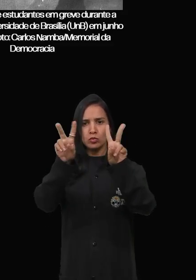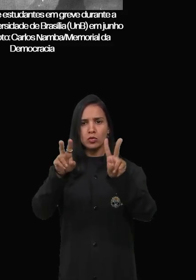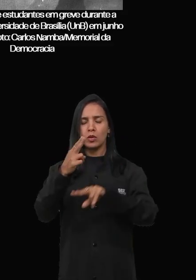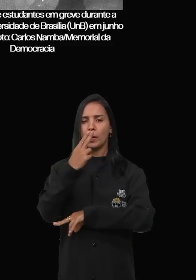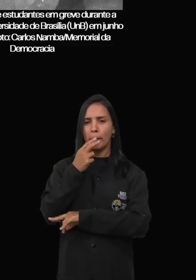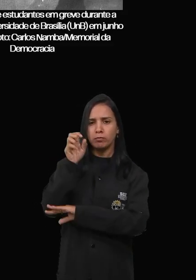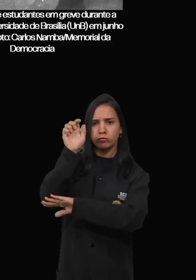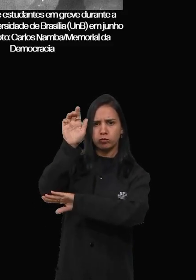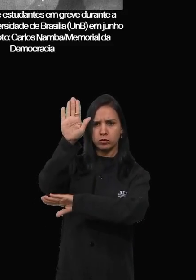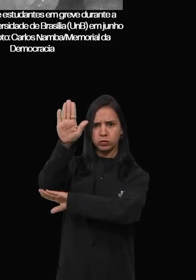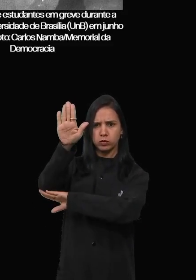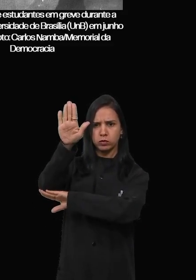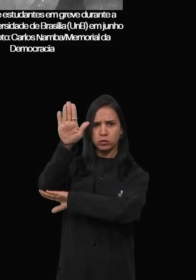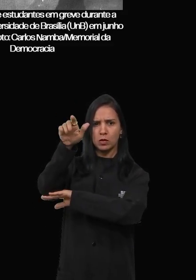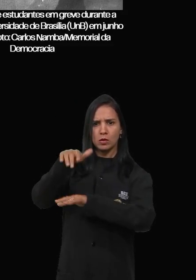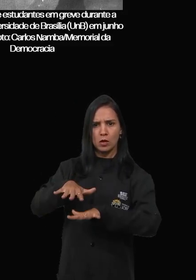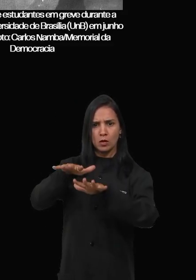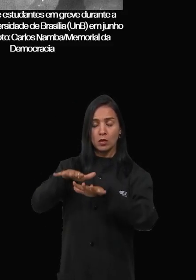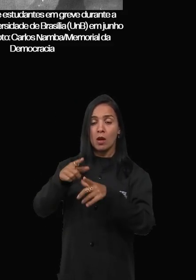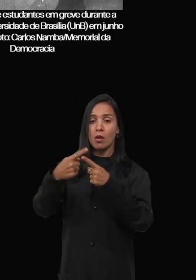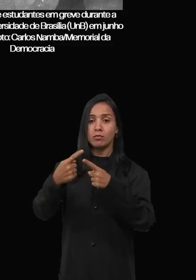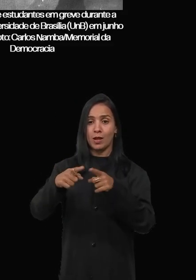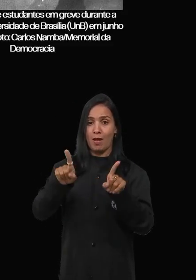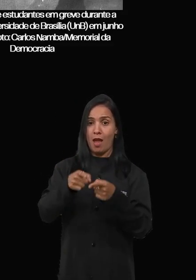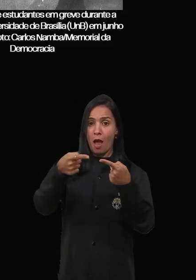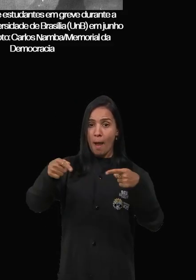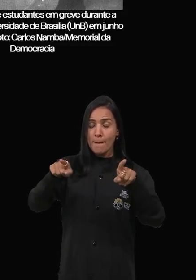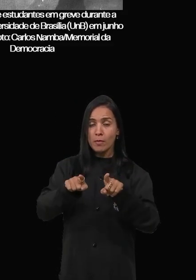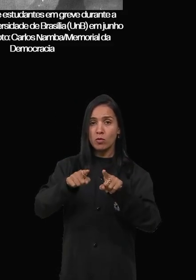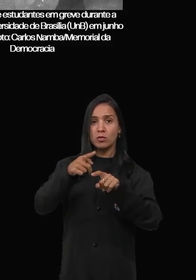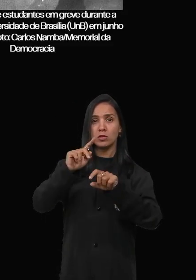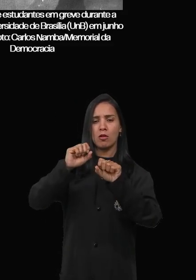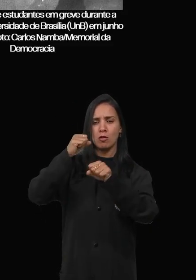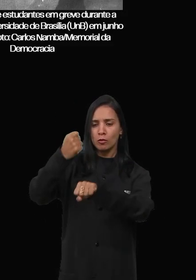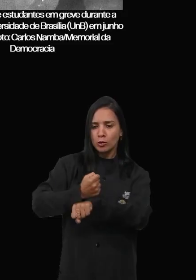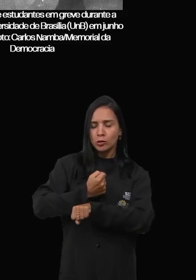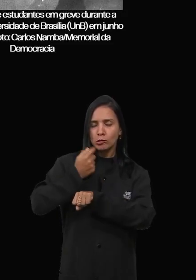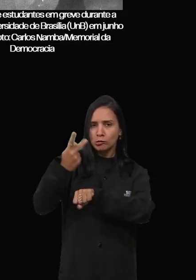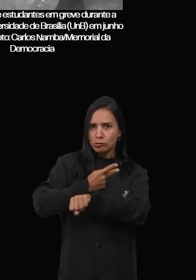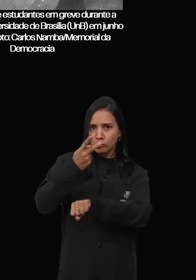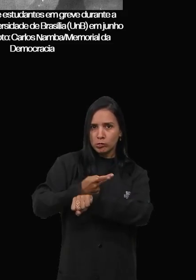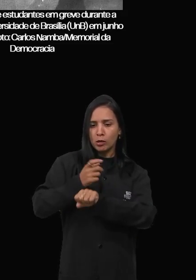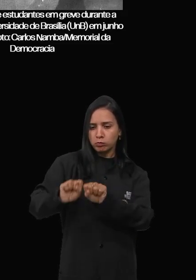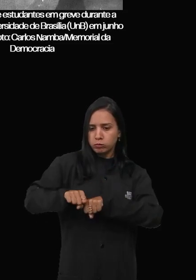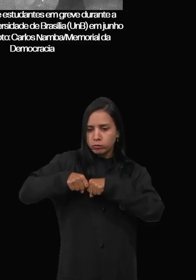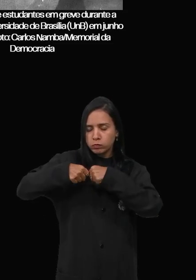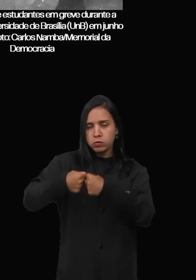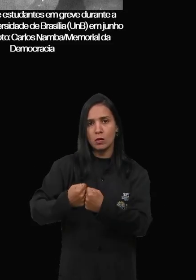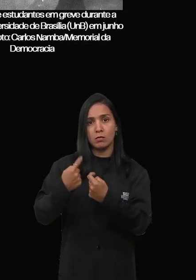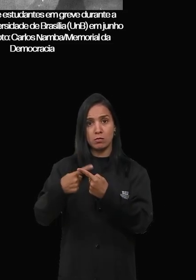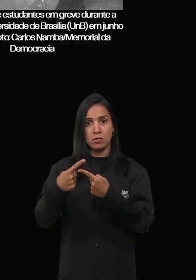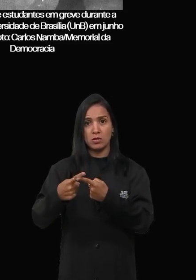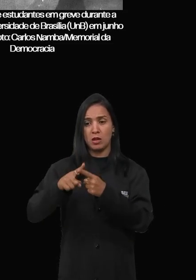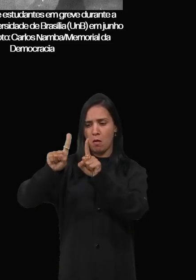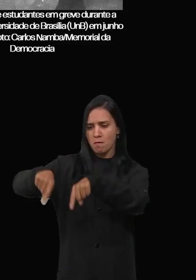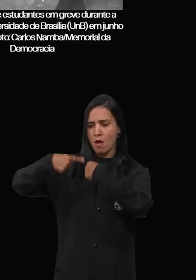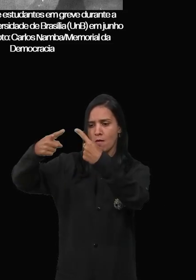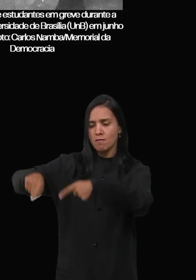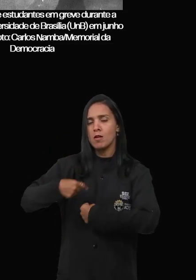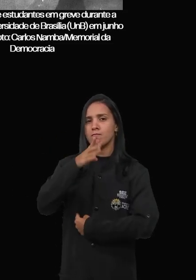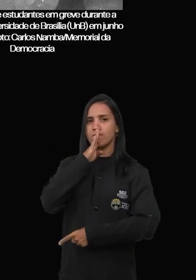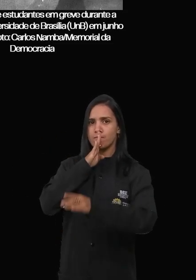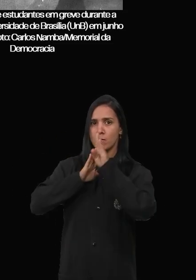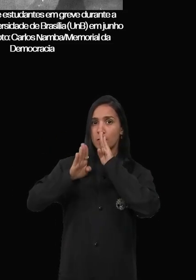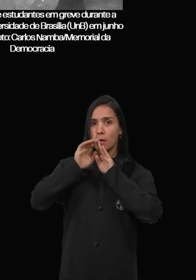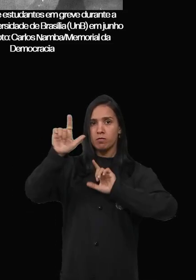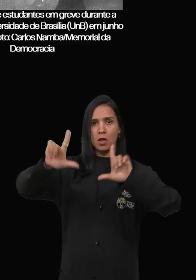ela se tornou uma das principais formas de resistência e crítica social. E com a forte censura imposta aos meios de comunicação